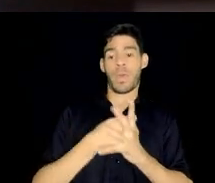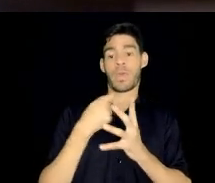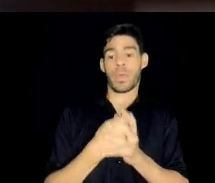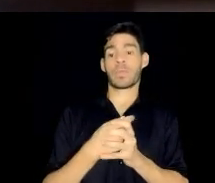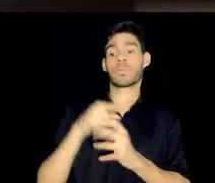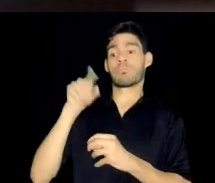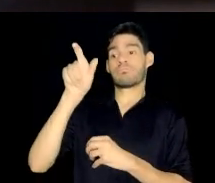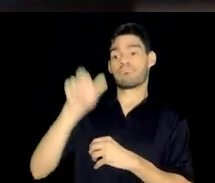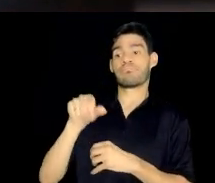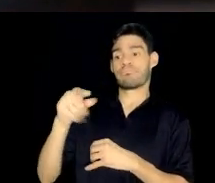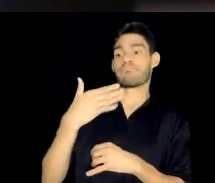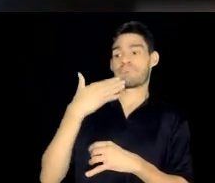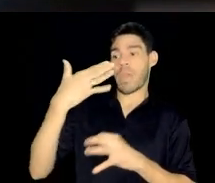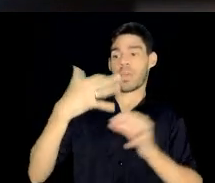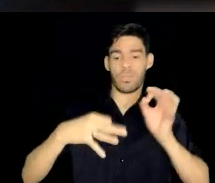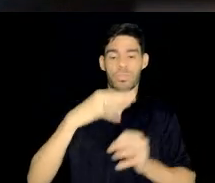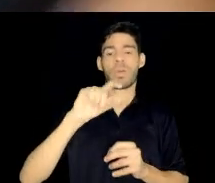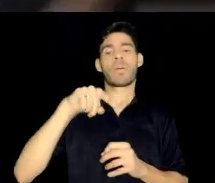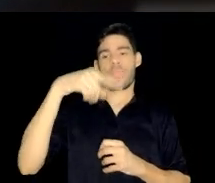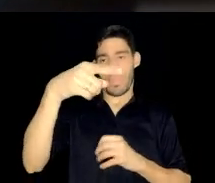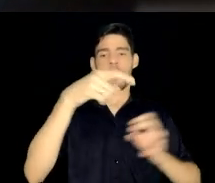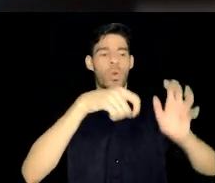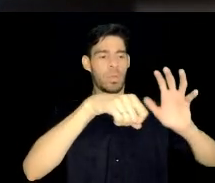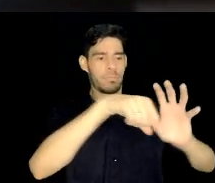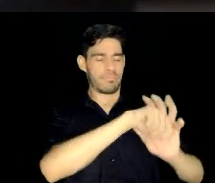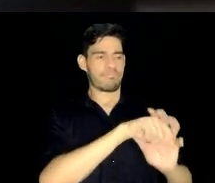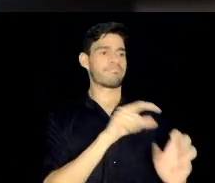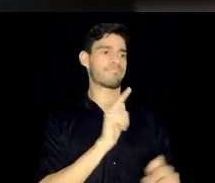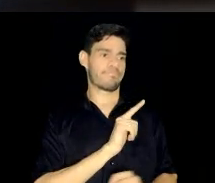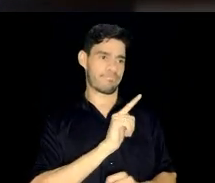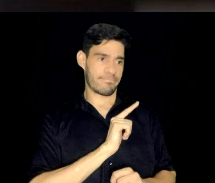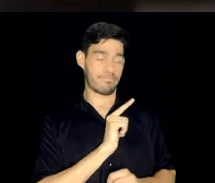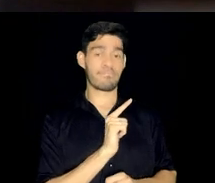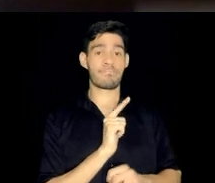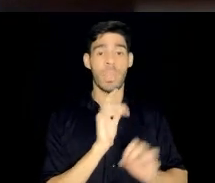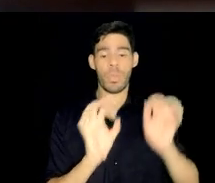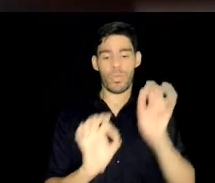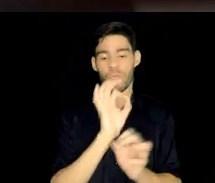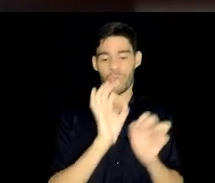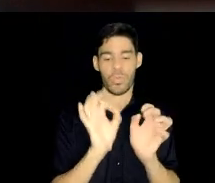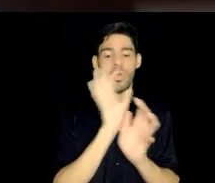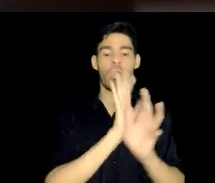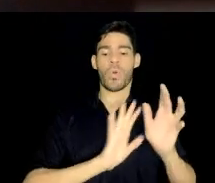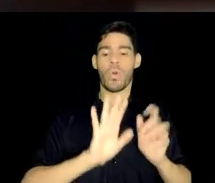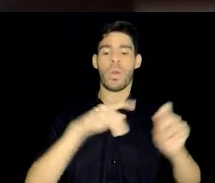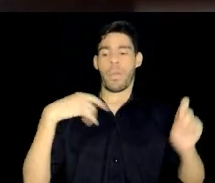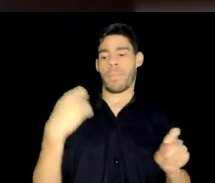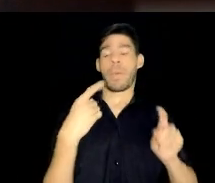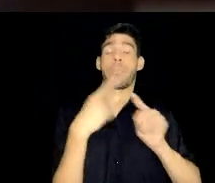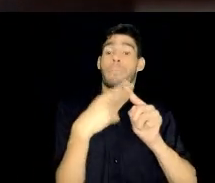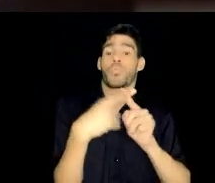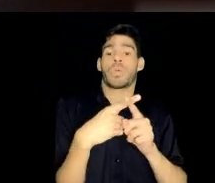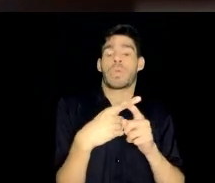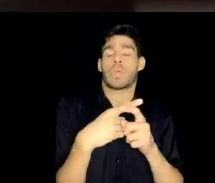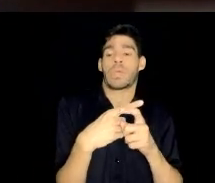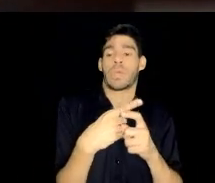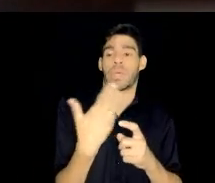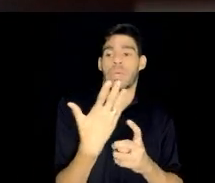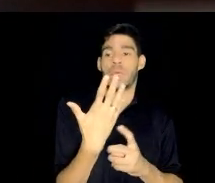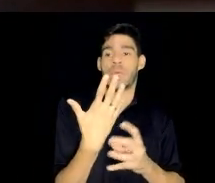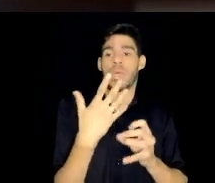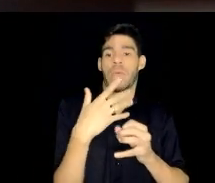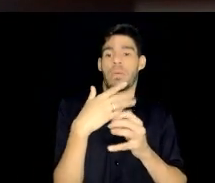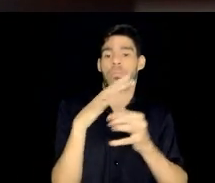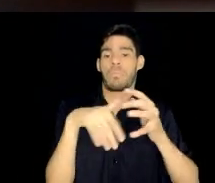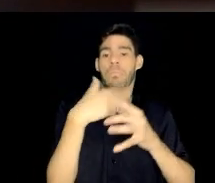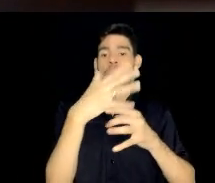que a parte peça ao juiz para só daí haver o crime. Porém, o juiz deve estar muito atento a isso, porque se houver